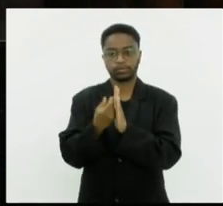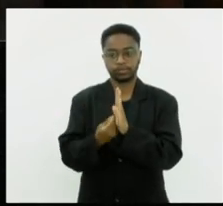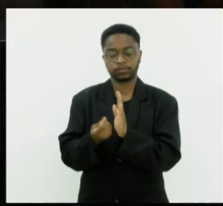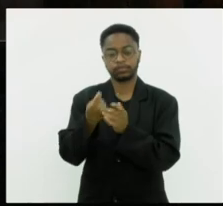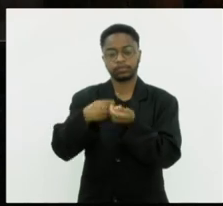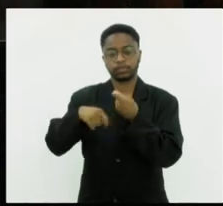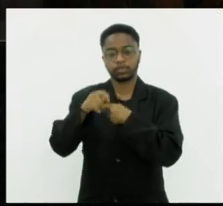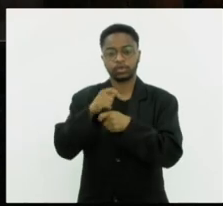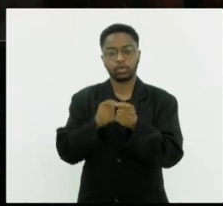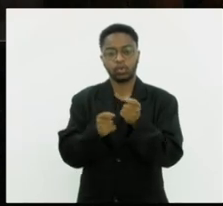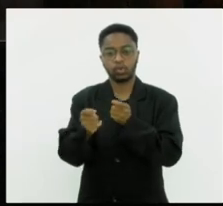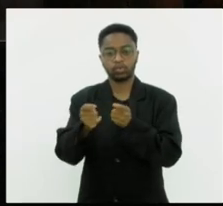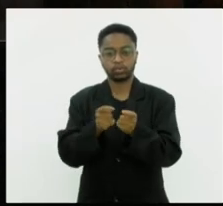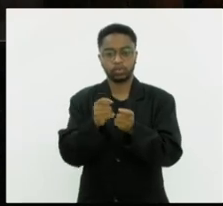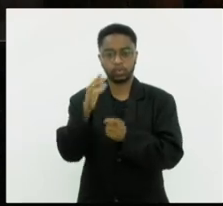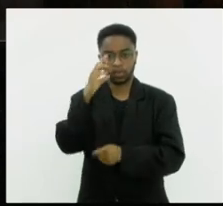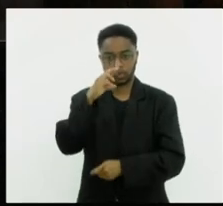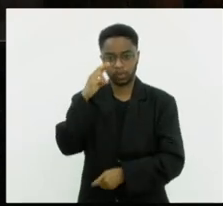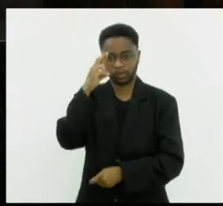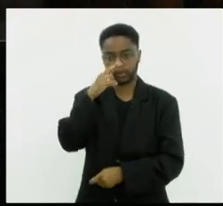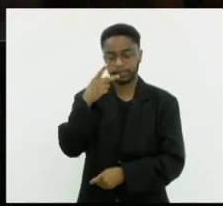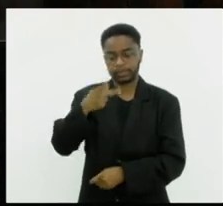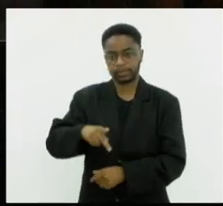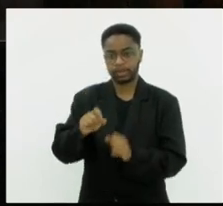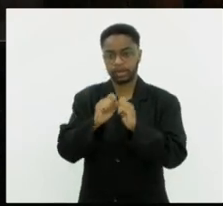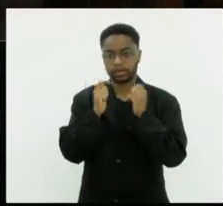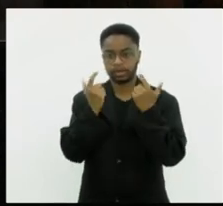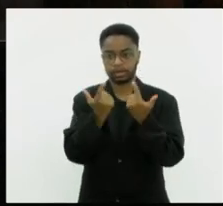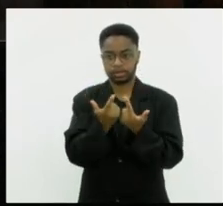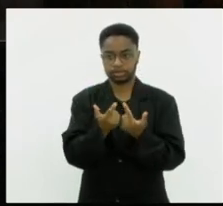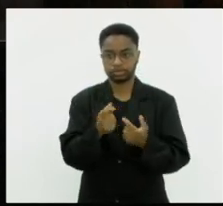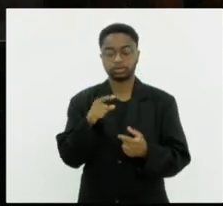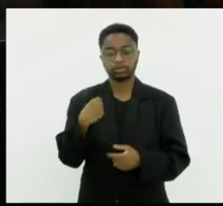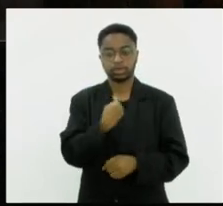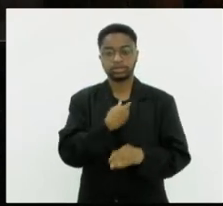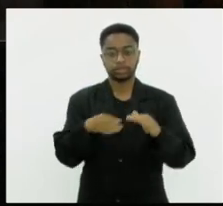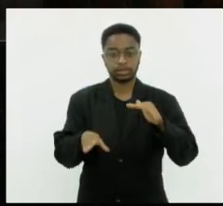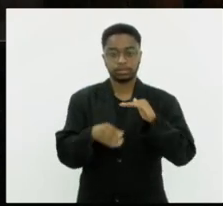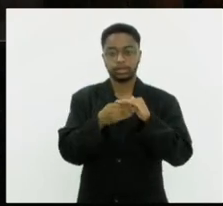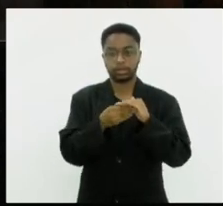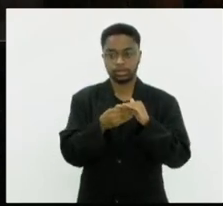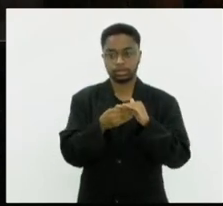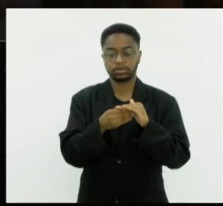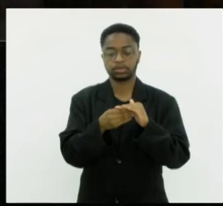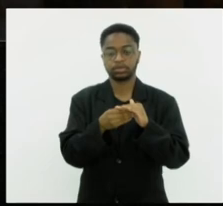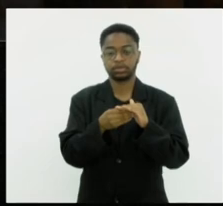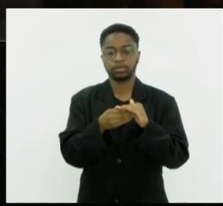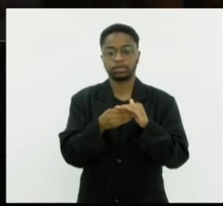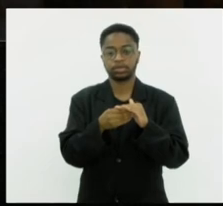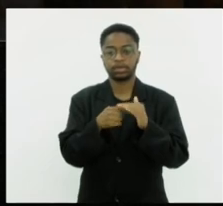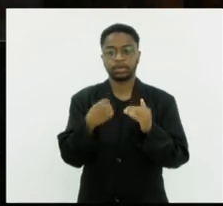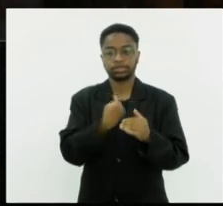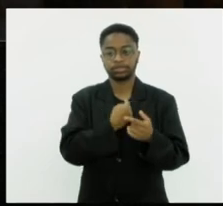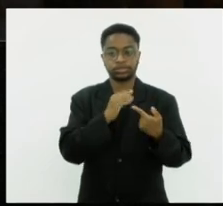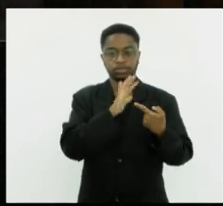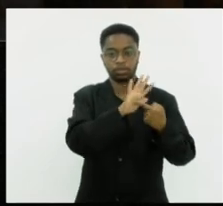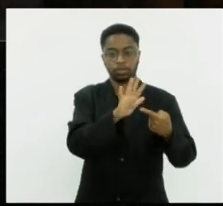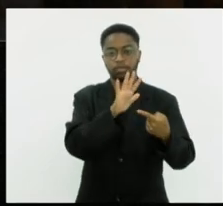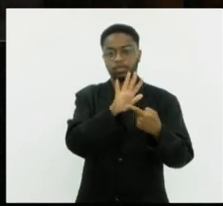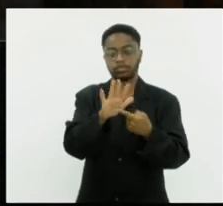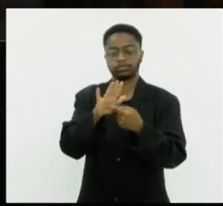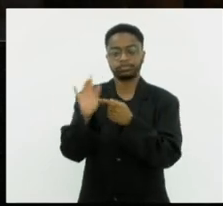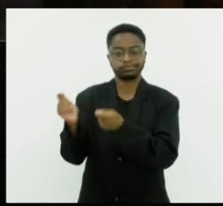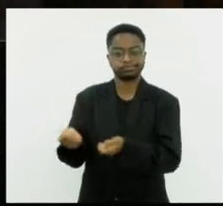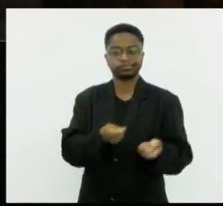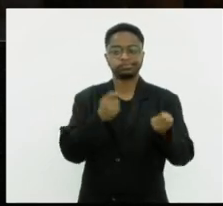Finanças, Fiscalização Financeira e Controle da Alerj. Essa emenda é uma emenda que a gente tem apresentado